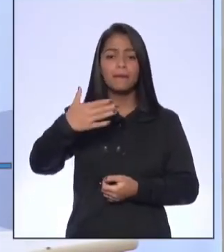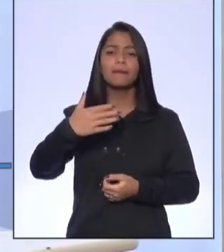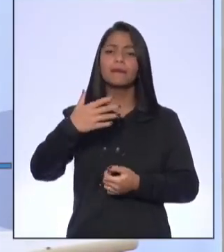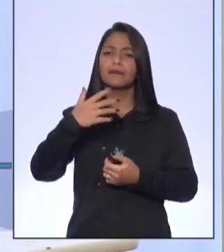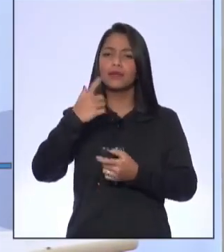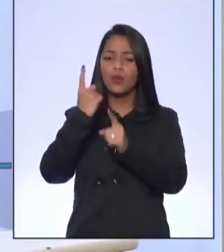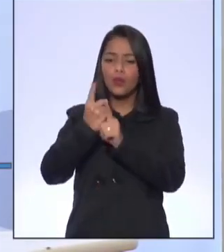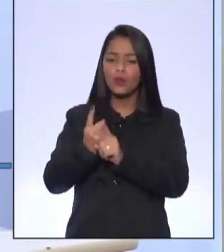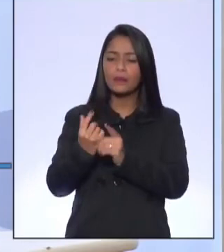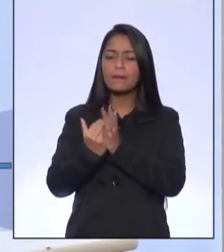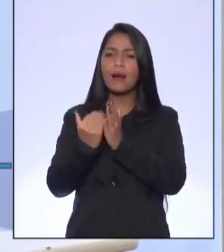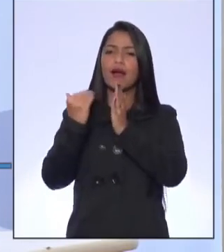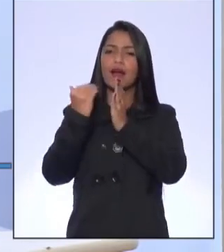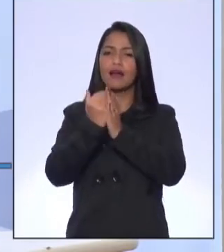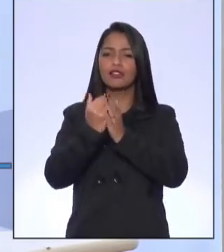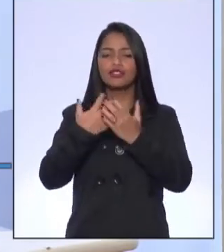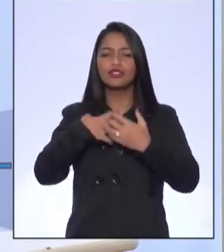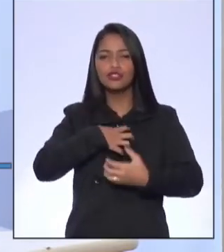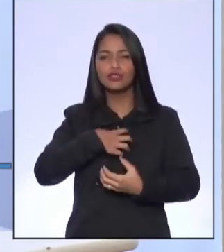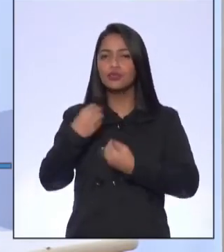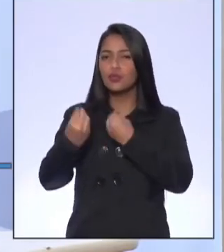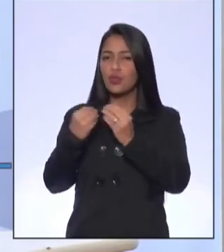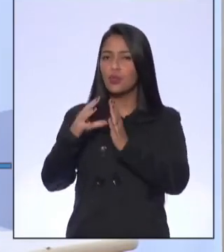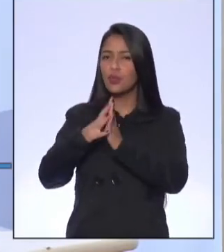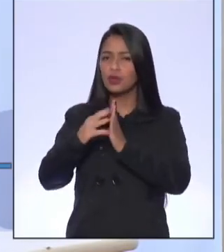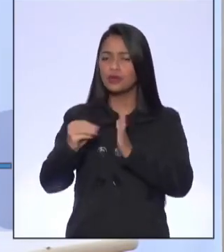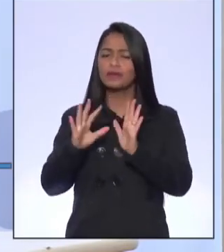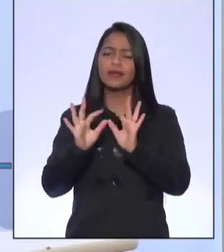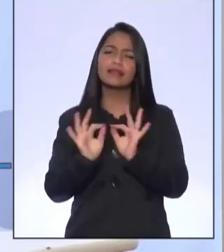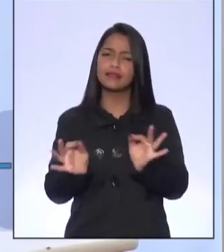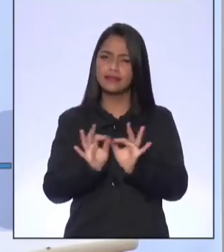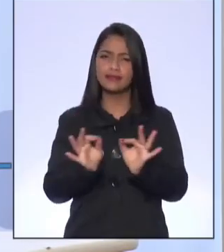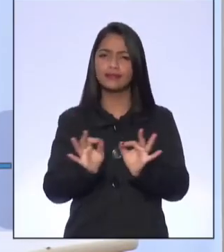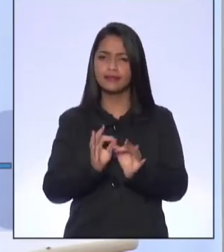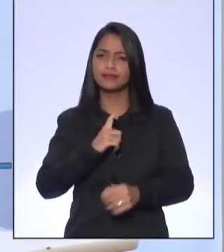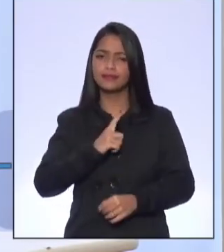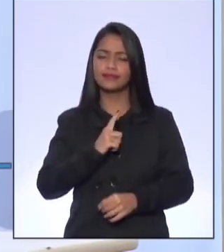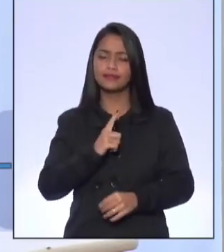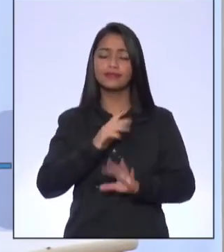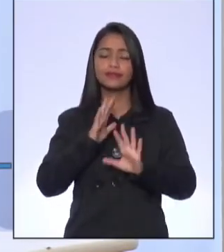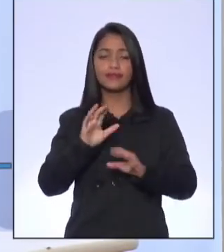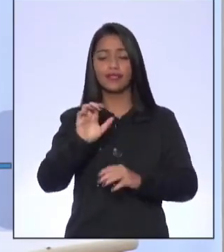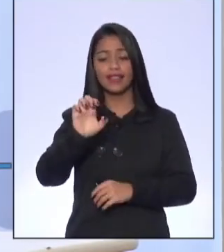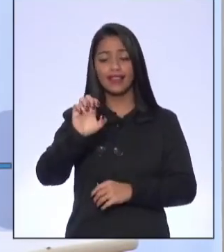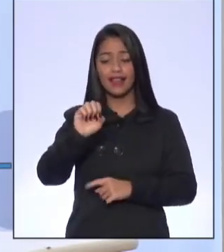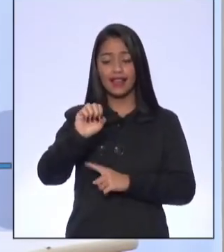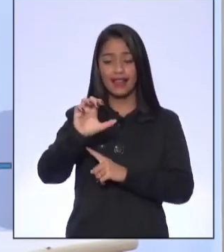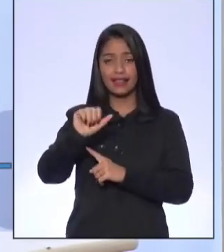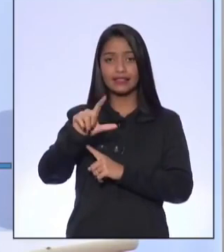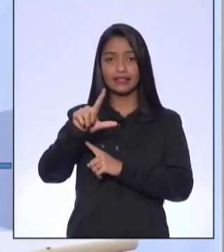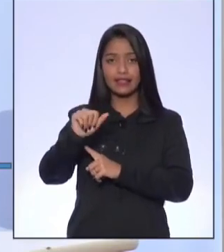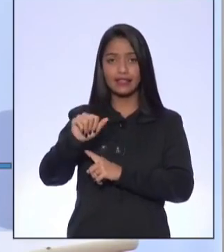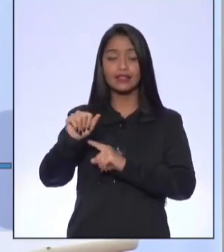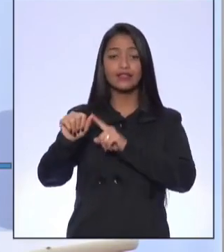tá? Mas essa, o modelo aí nessa escala, nesse contexto de escala, era vocês verem essa conversão.